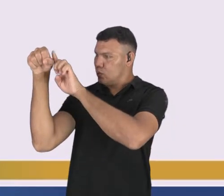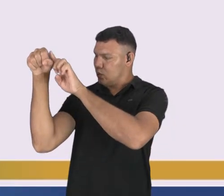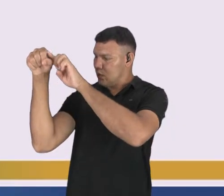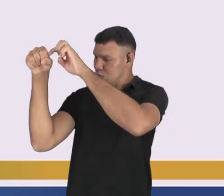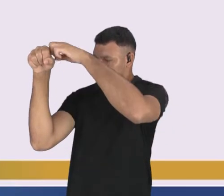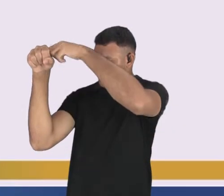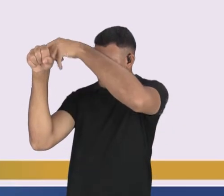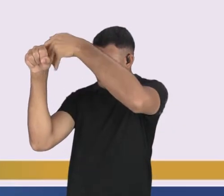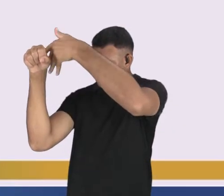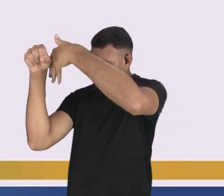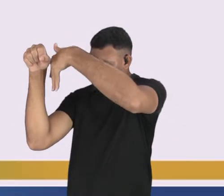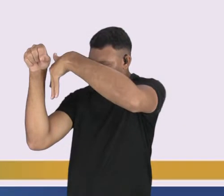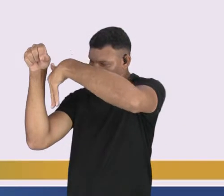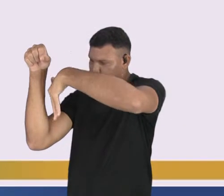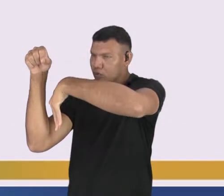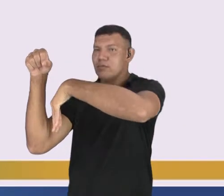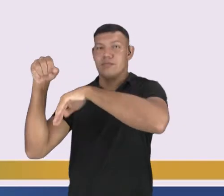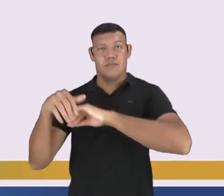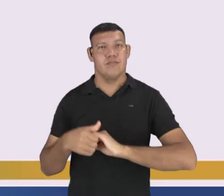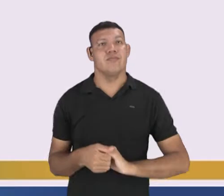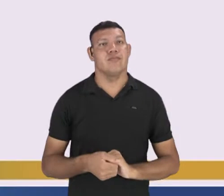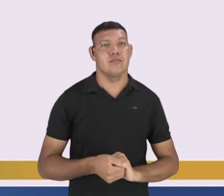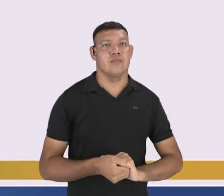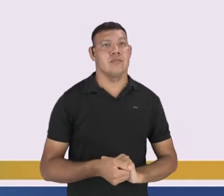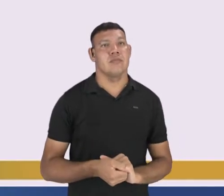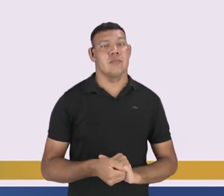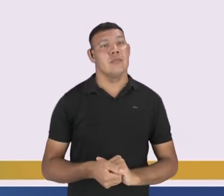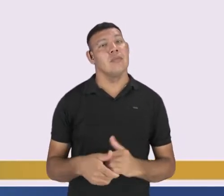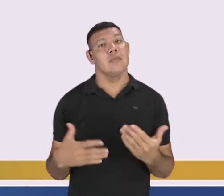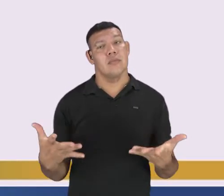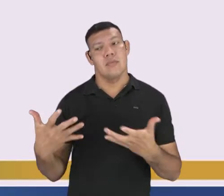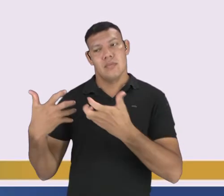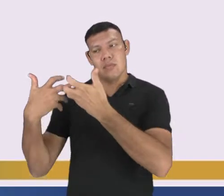nosso corpo, para o cérebro. Além disso,